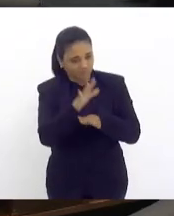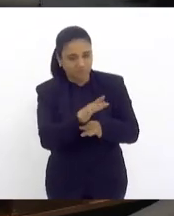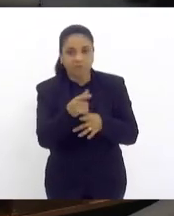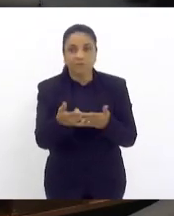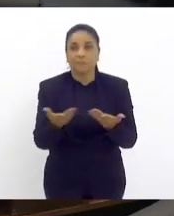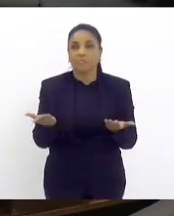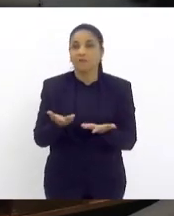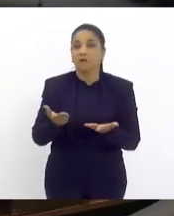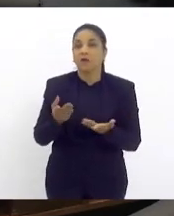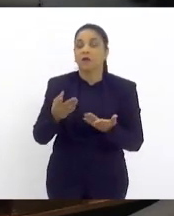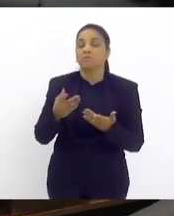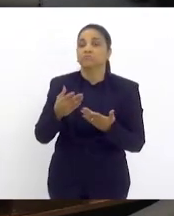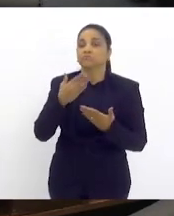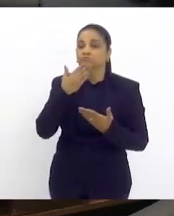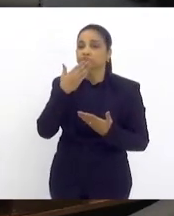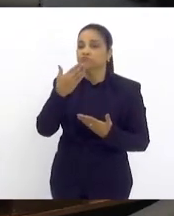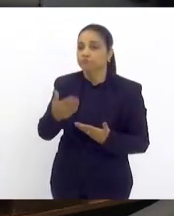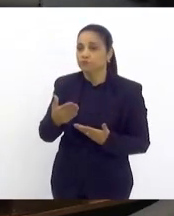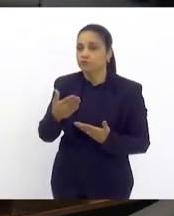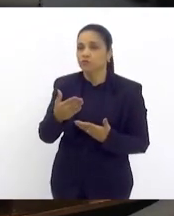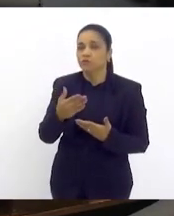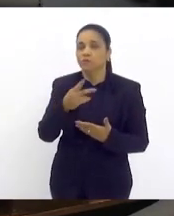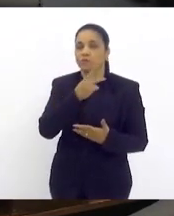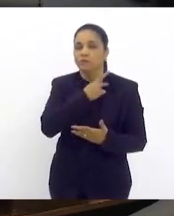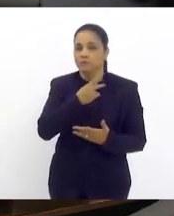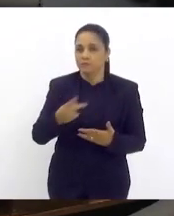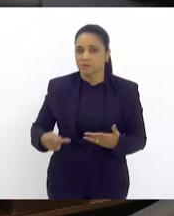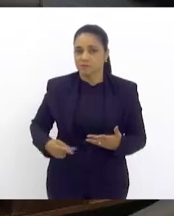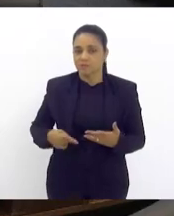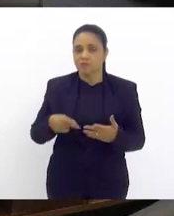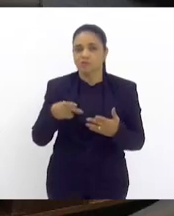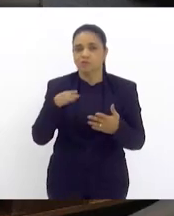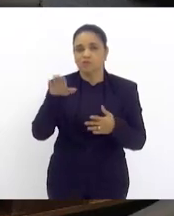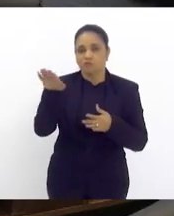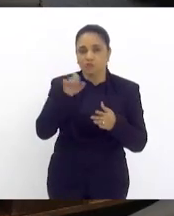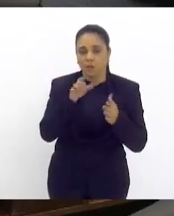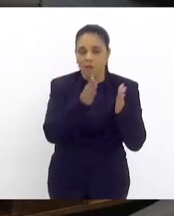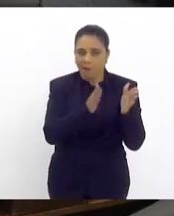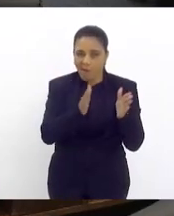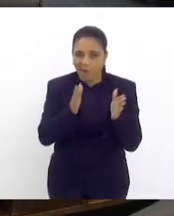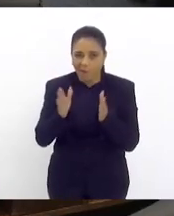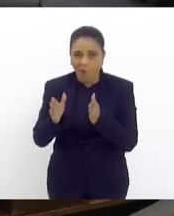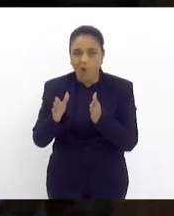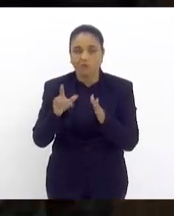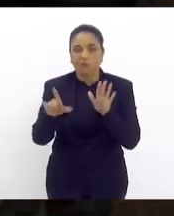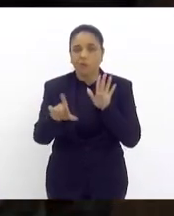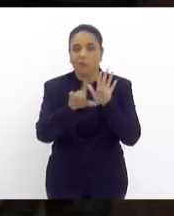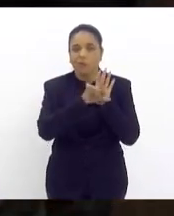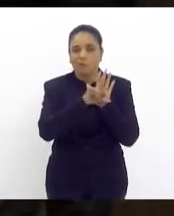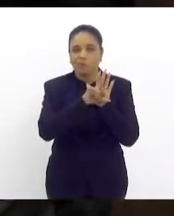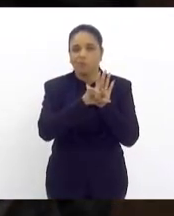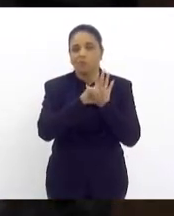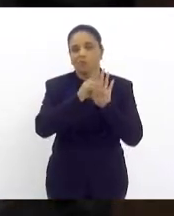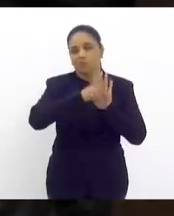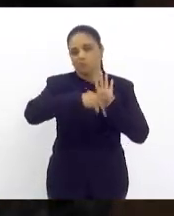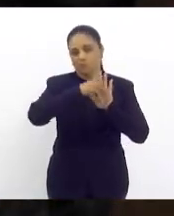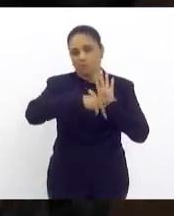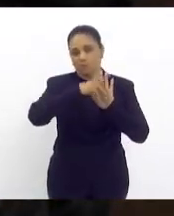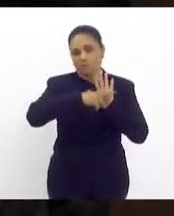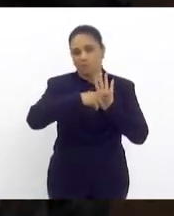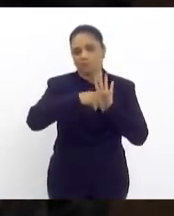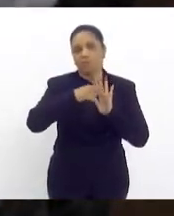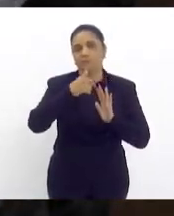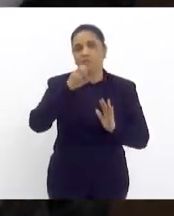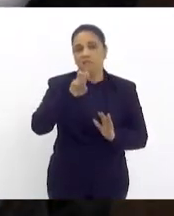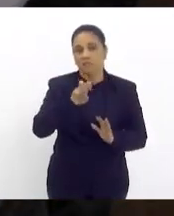para chamar os trabalhos da ordem a ordem e trazer novamente o projeto 4355 a e 21 que já